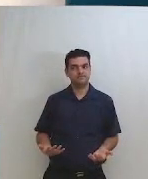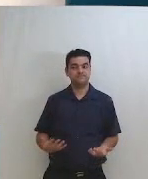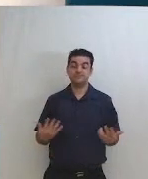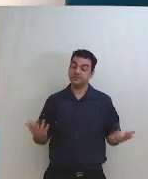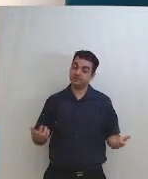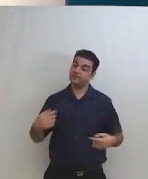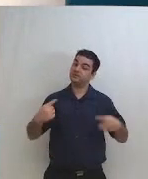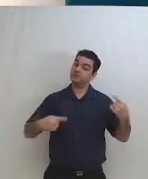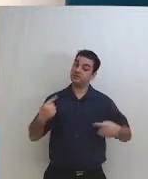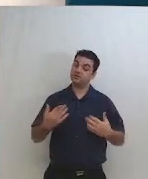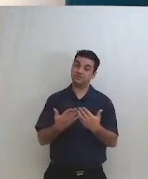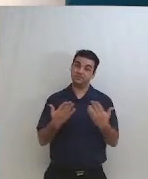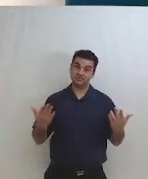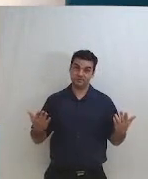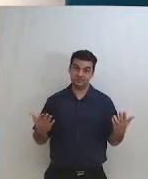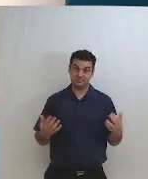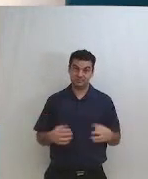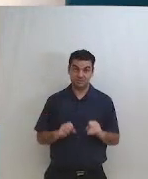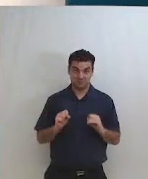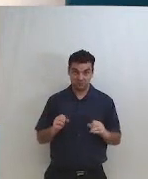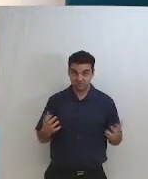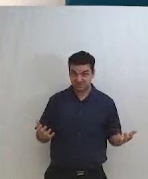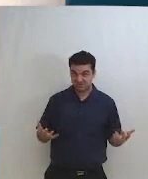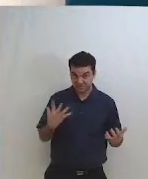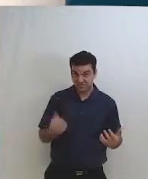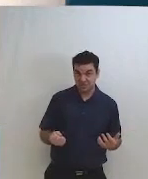inequívoca no próprio acórdão,